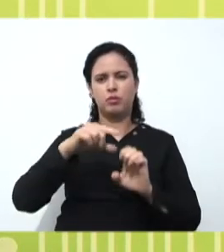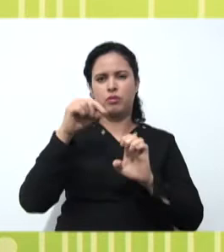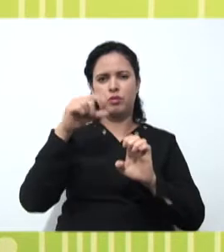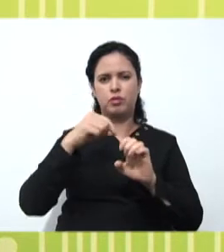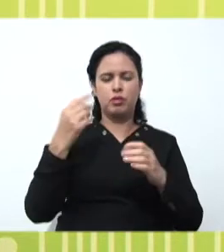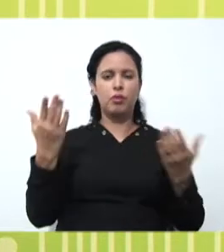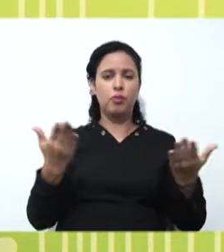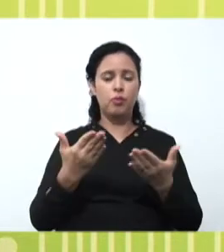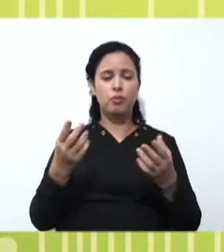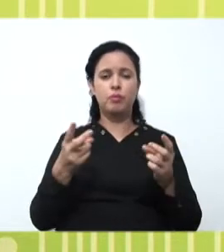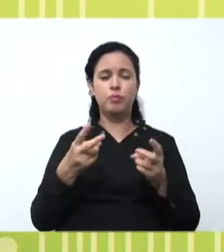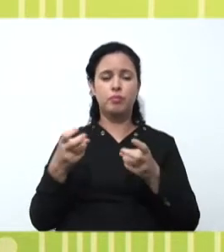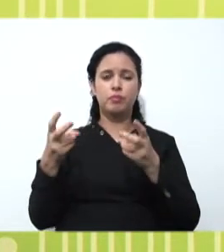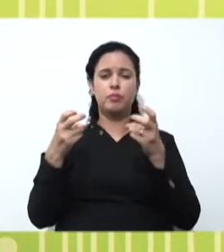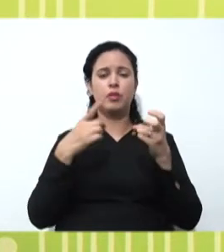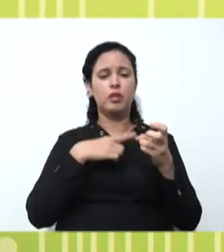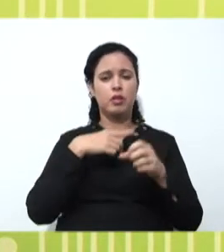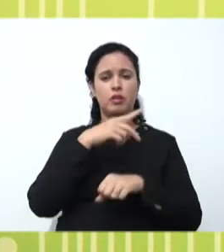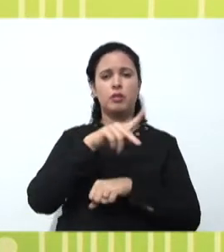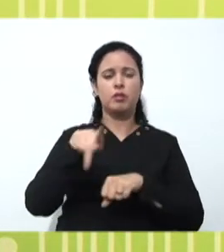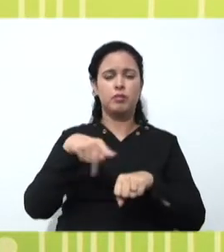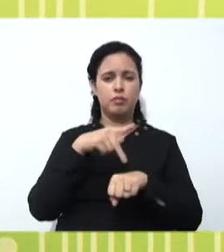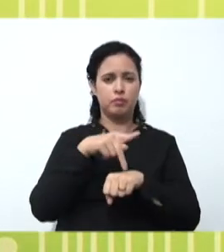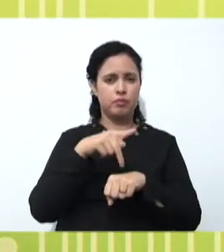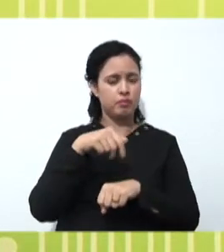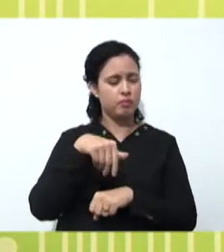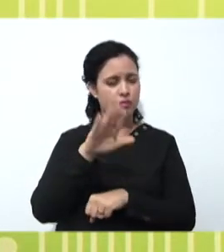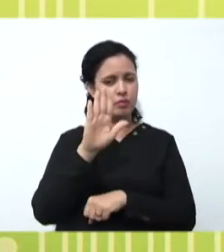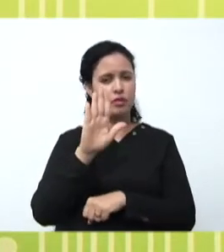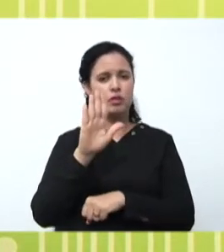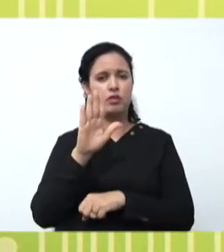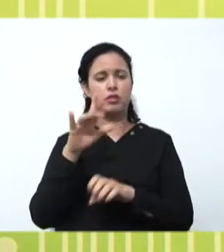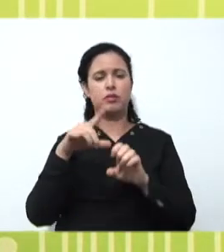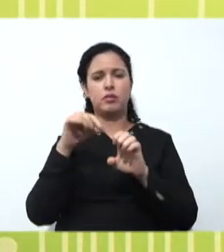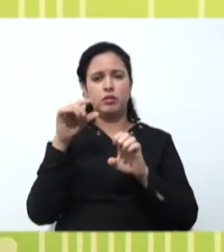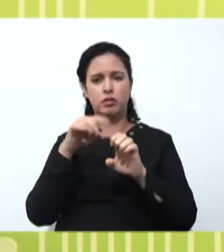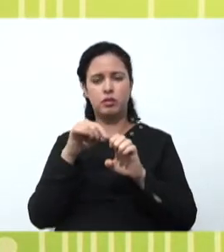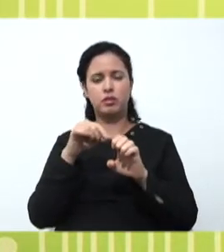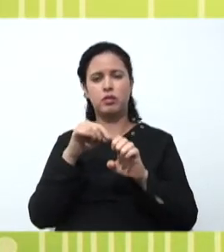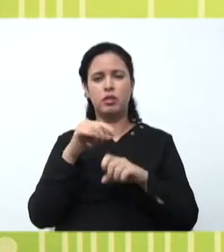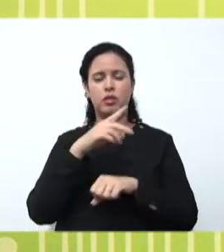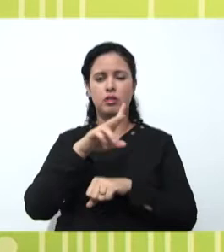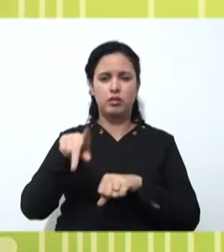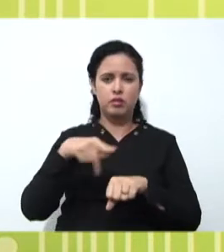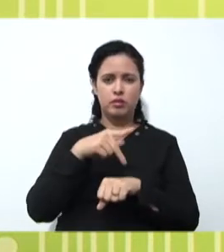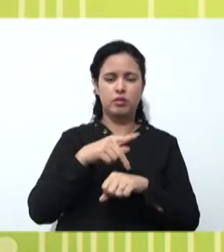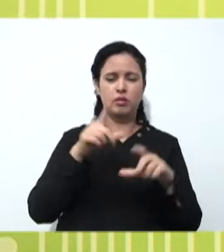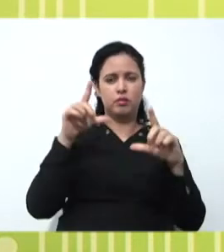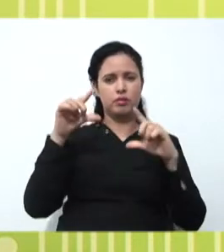gente pode perceber que existem países mais empreendedores e países menos